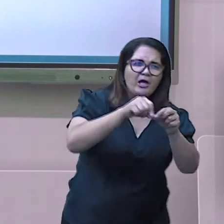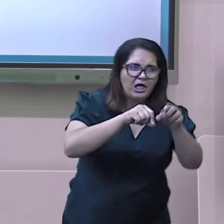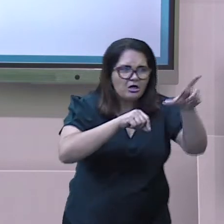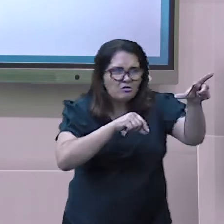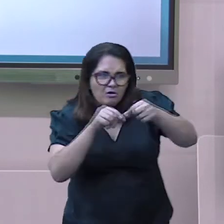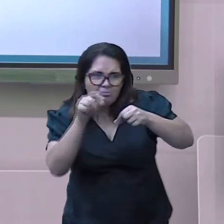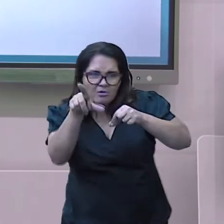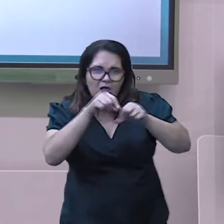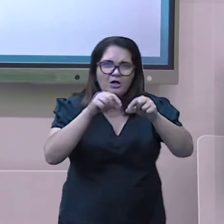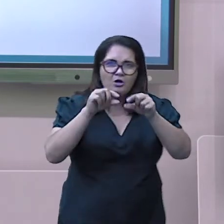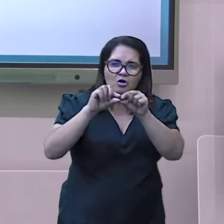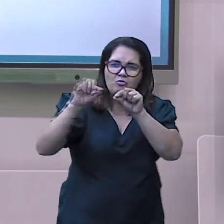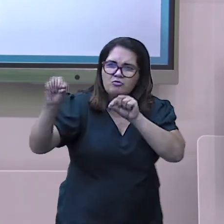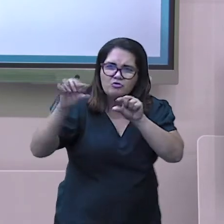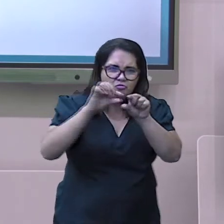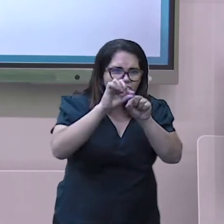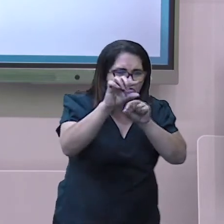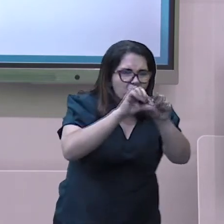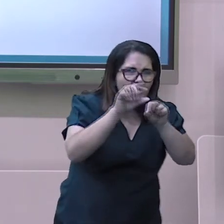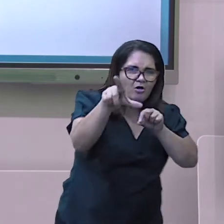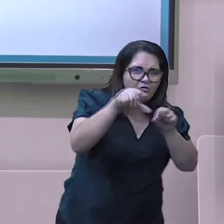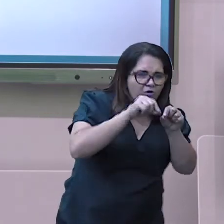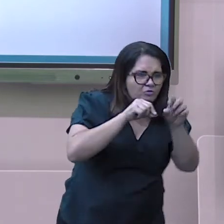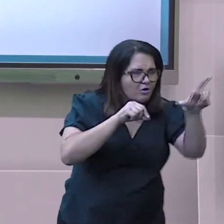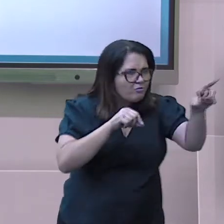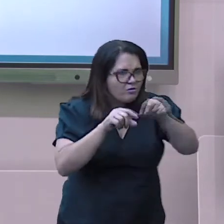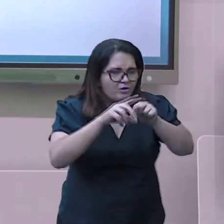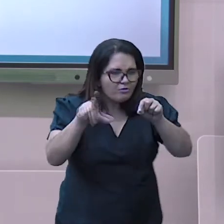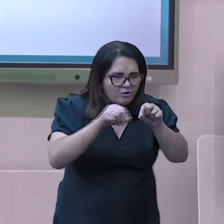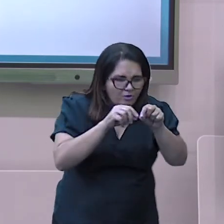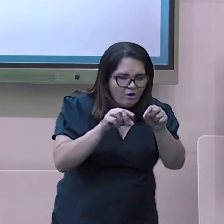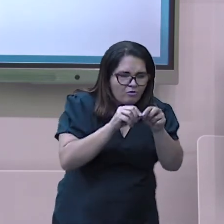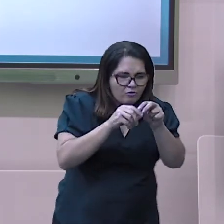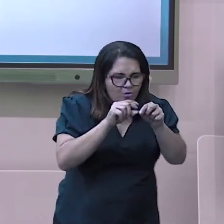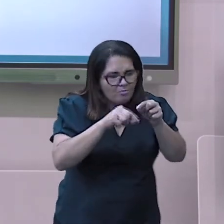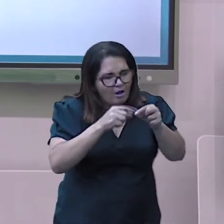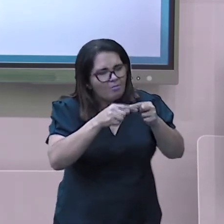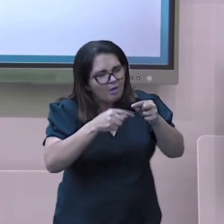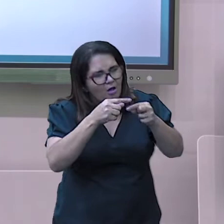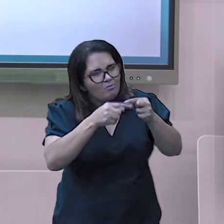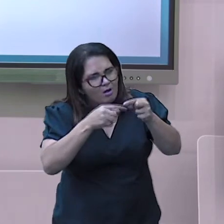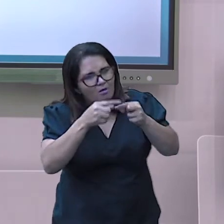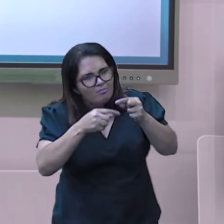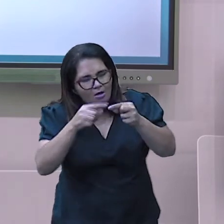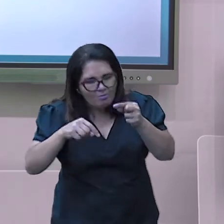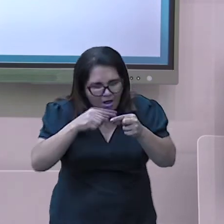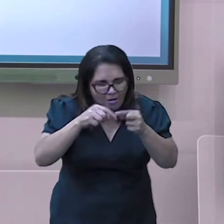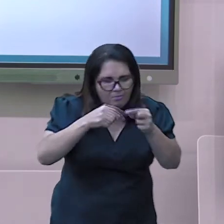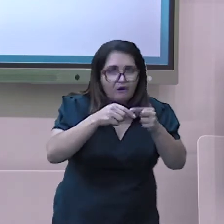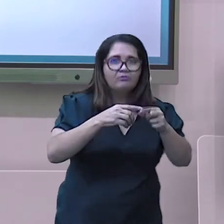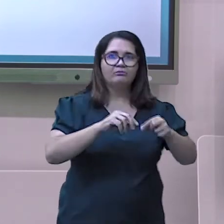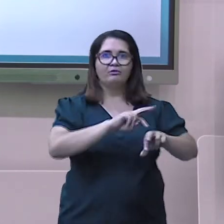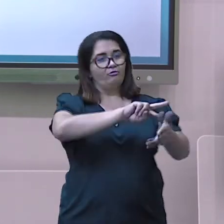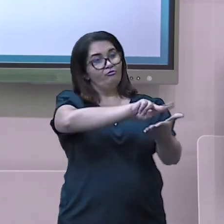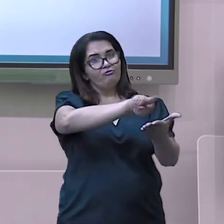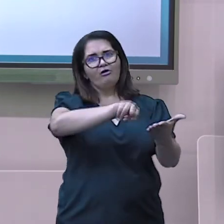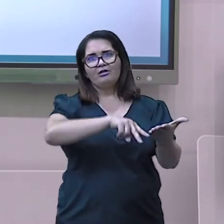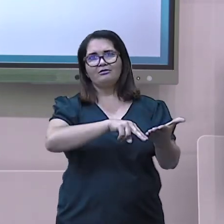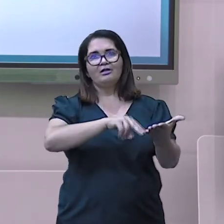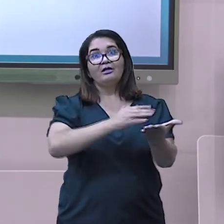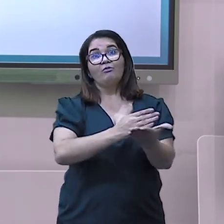errados, inadequados, tanto para aquele equipamento quanto para aquele local. E aí, o que ocasionou?